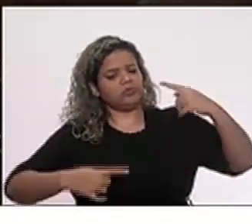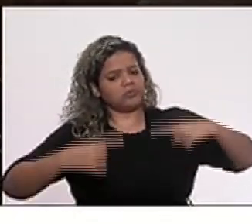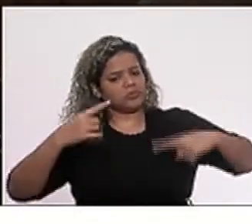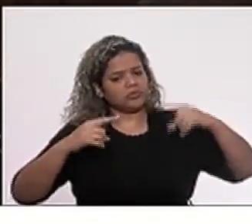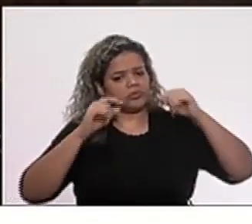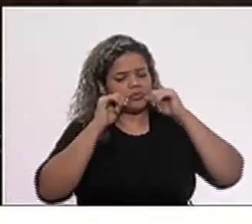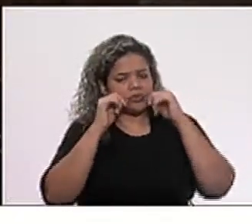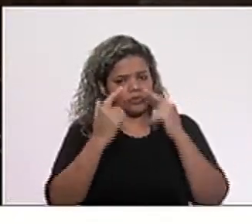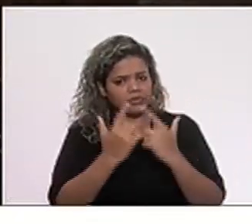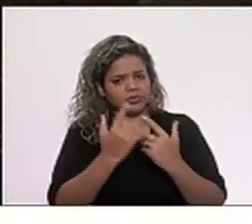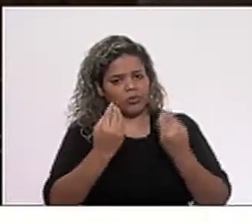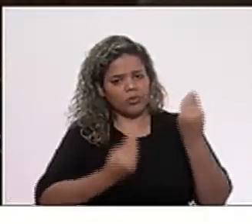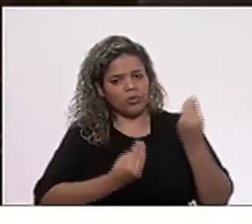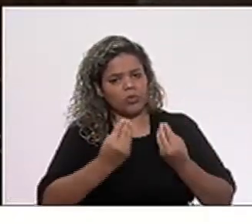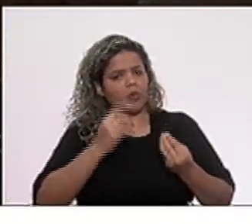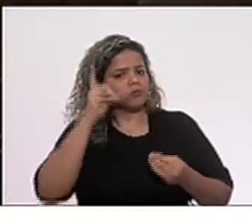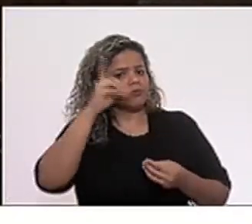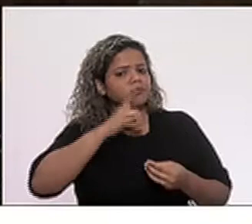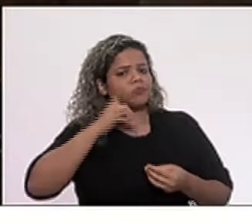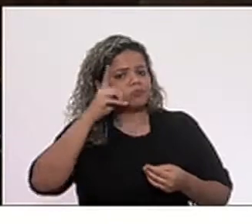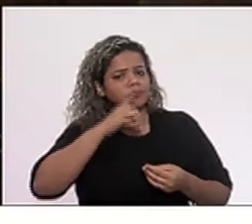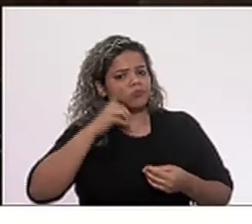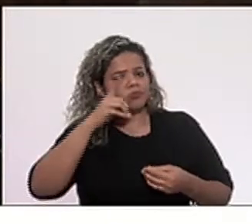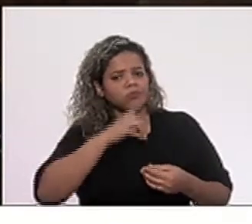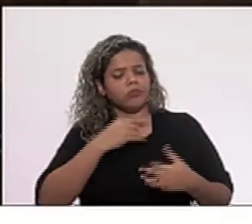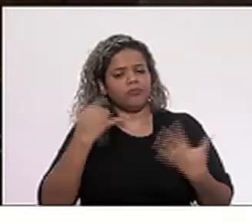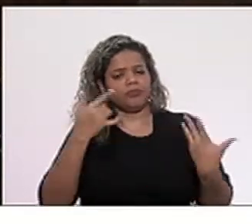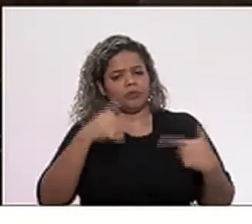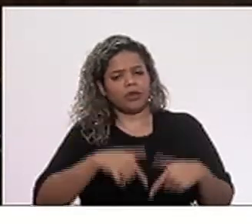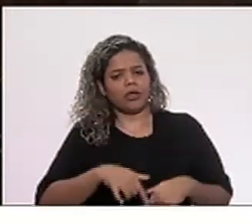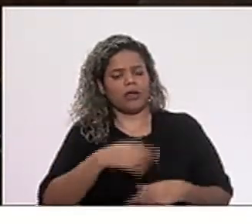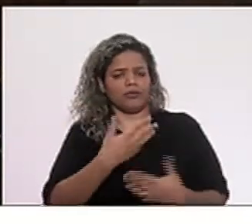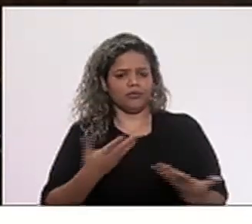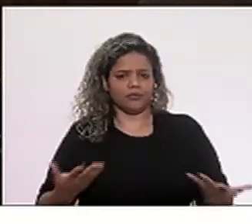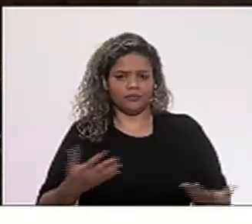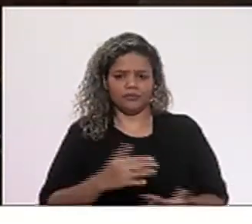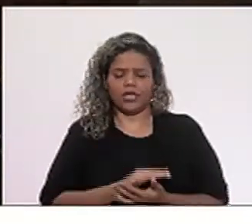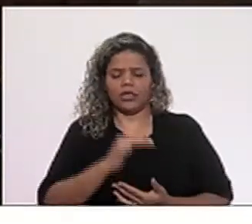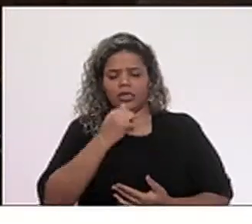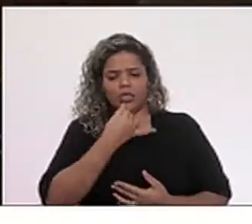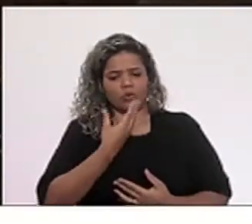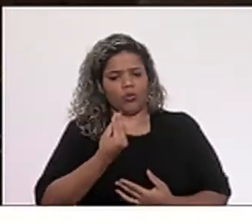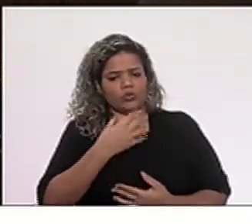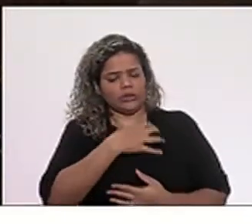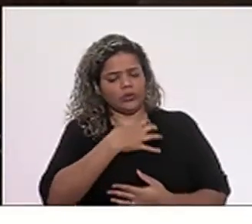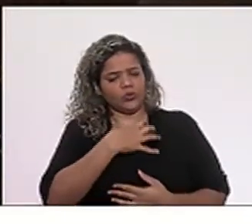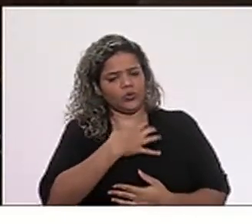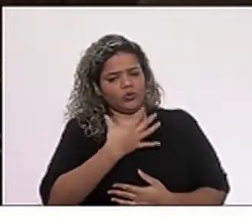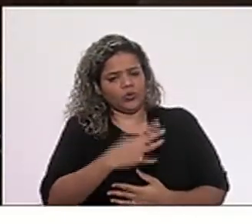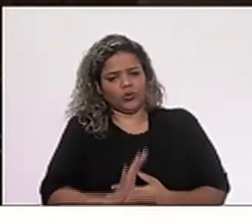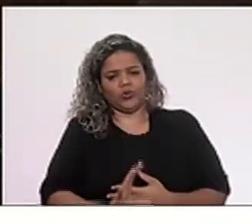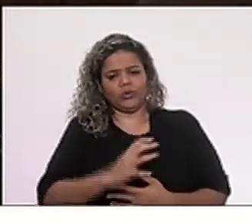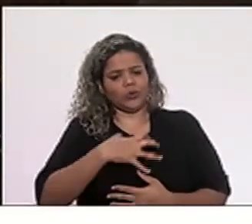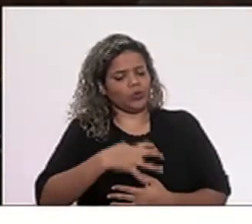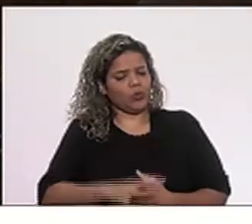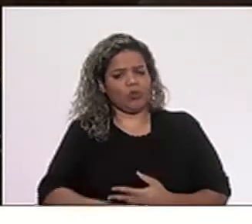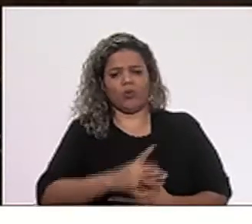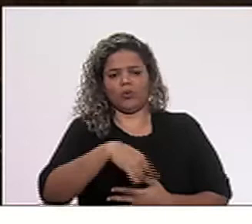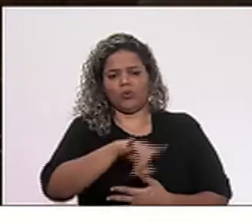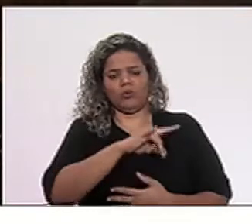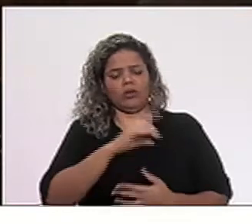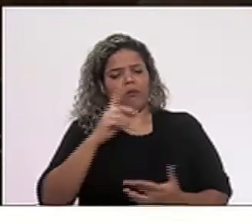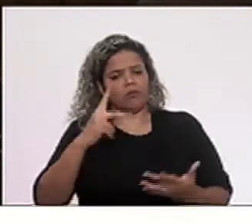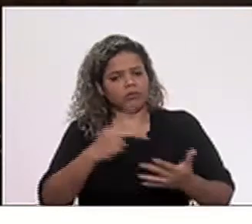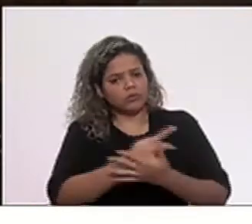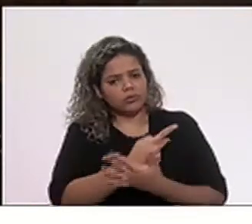exatamente pelos parlamentares, deputados e deputadas. Lamento profundamente que isto esteja acontecendo, porque